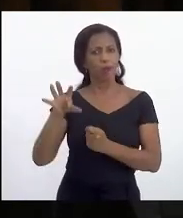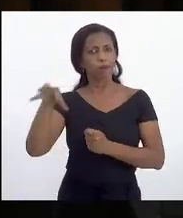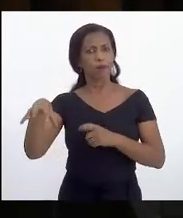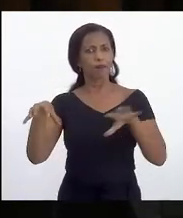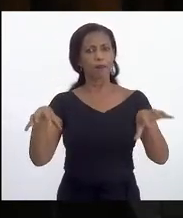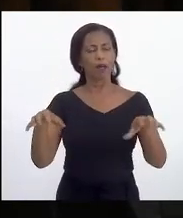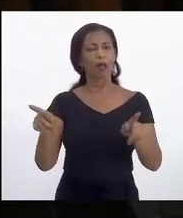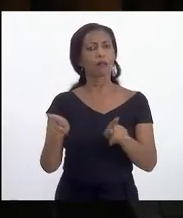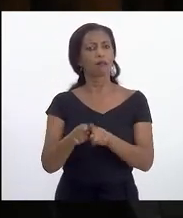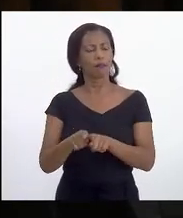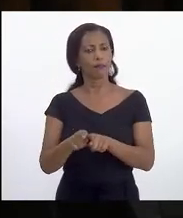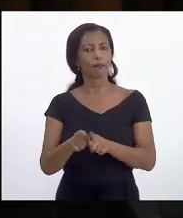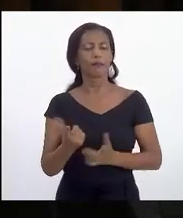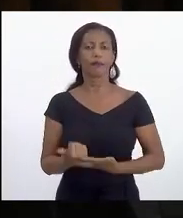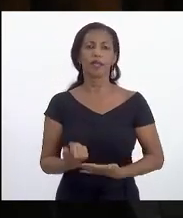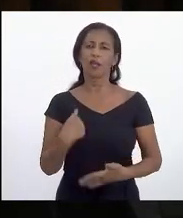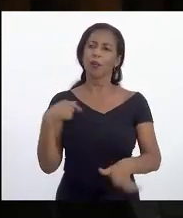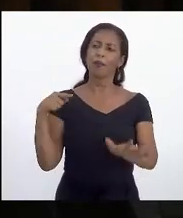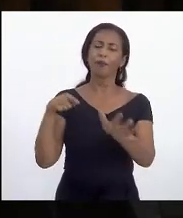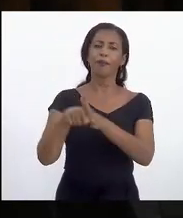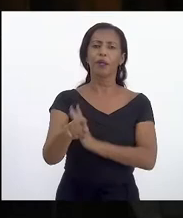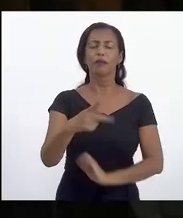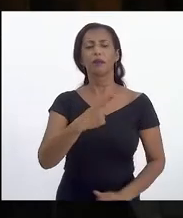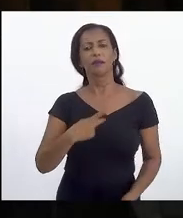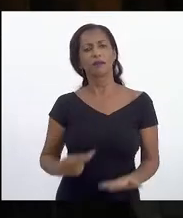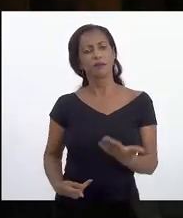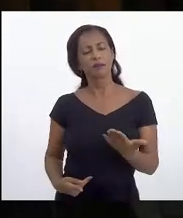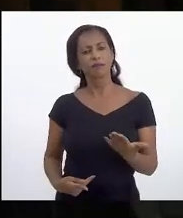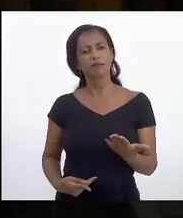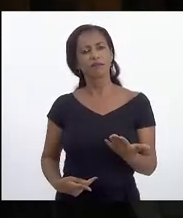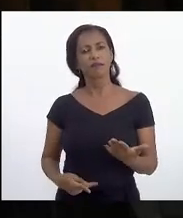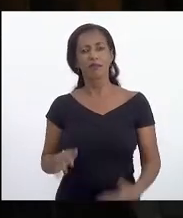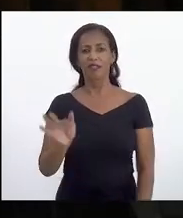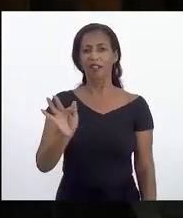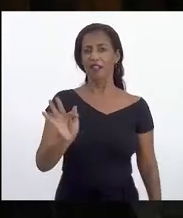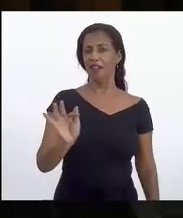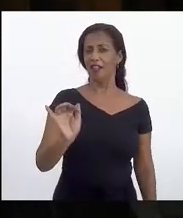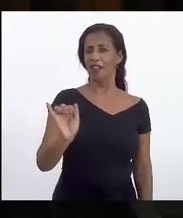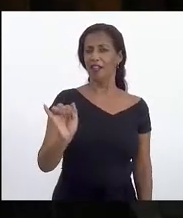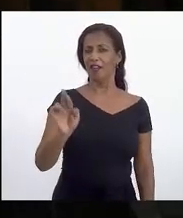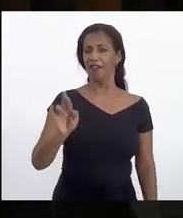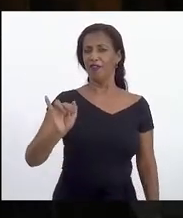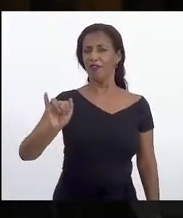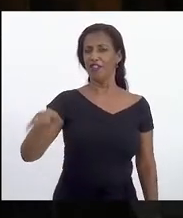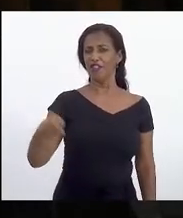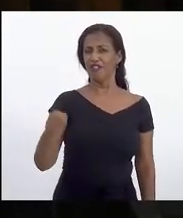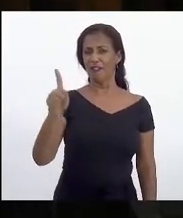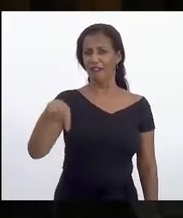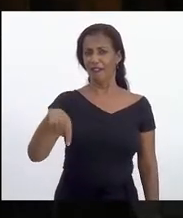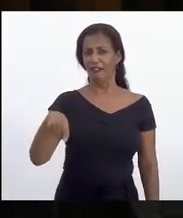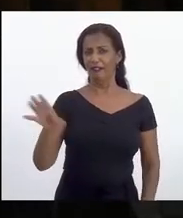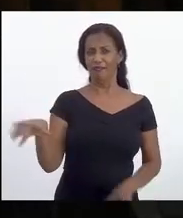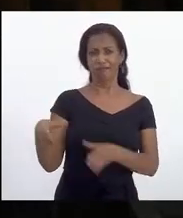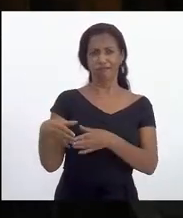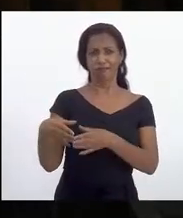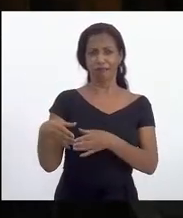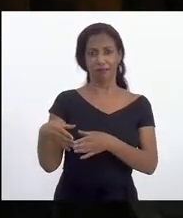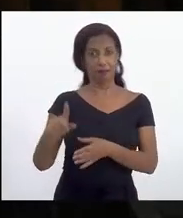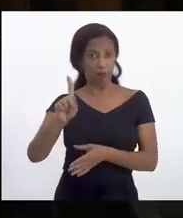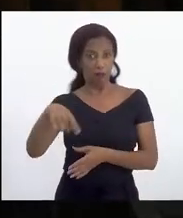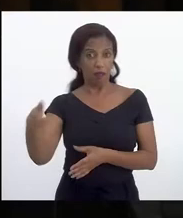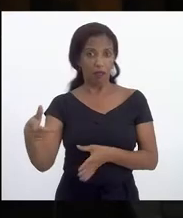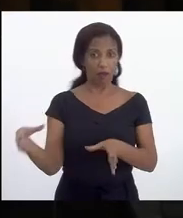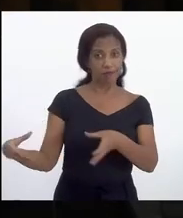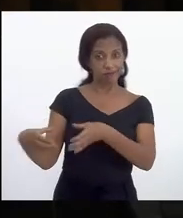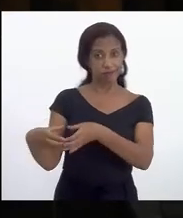neoliberais eu pergunto a vossa excelência afirma joia corporativa é evidente que é